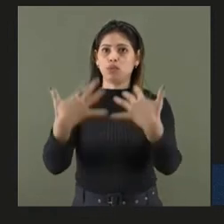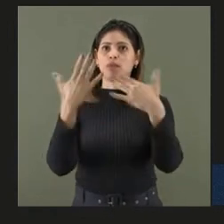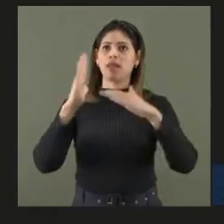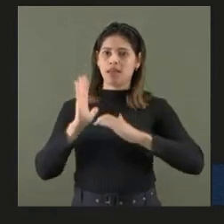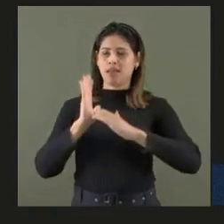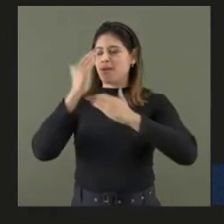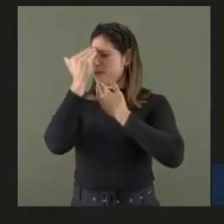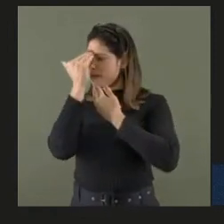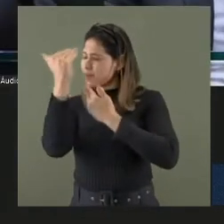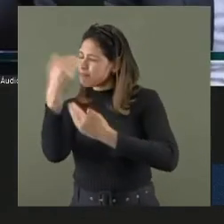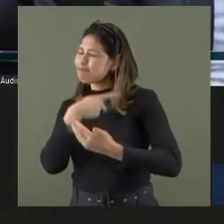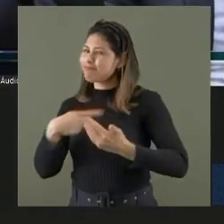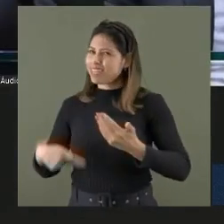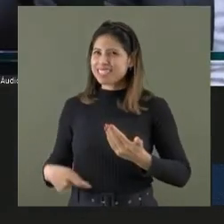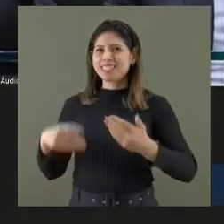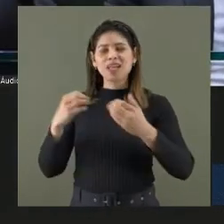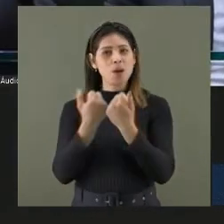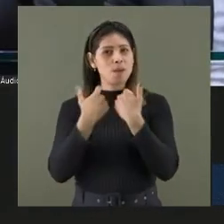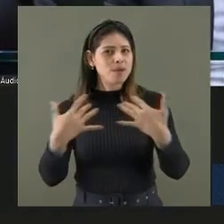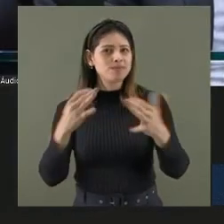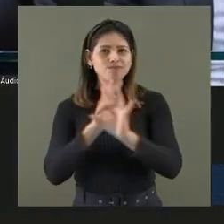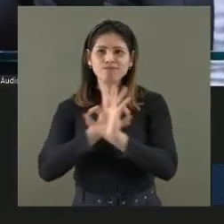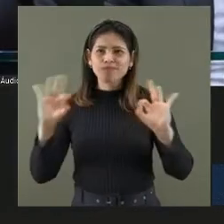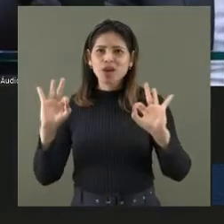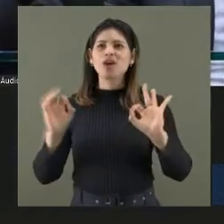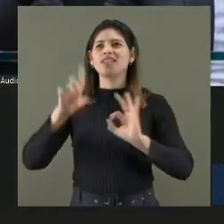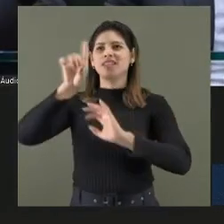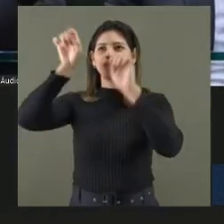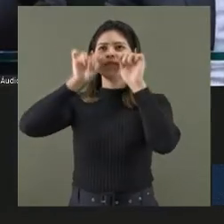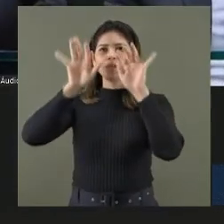Federal. Muito obrigado, senhor presidente. Ótima sessão a todos nós. Deus abençoe o Brasil.